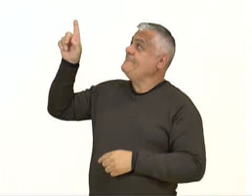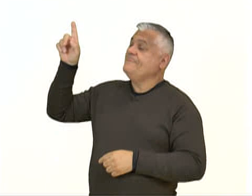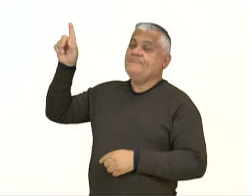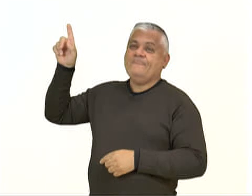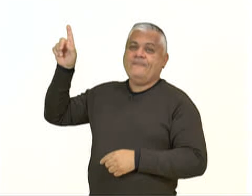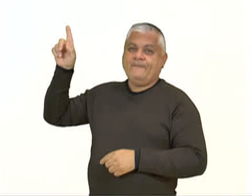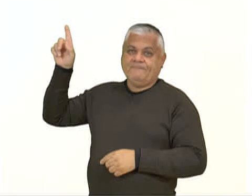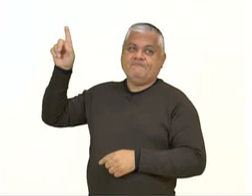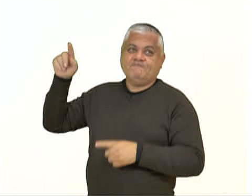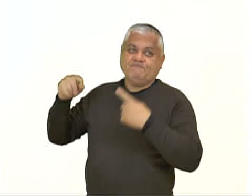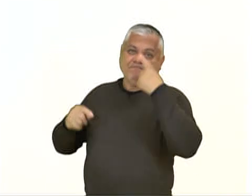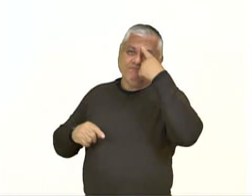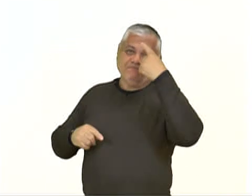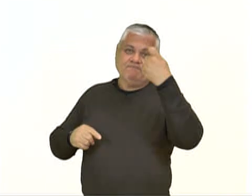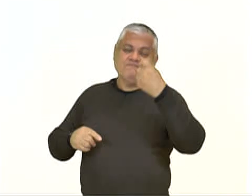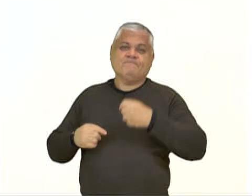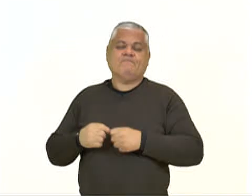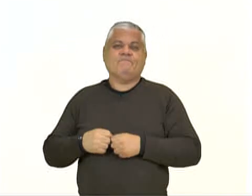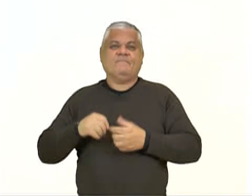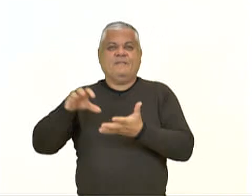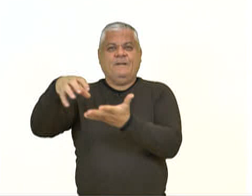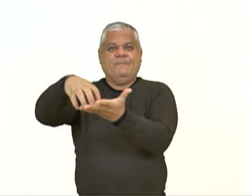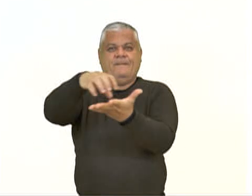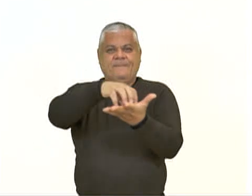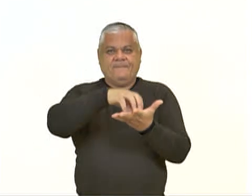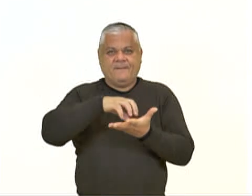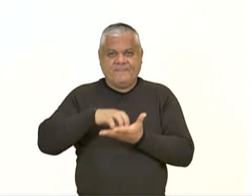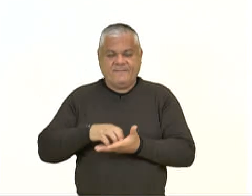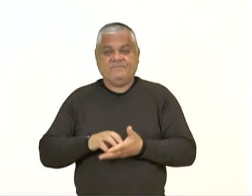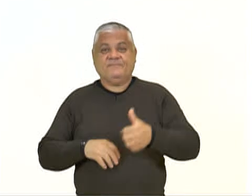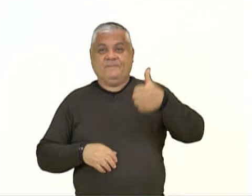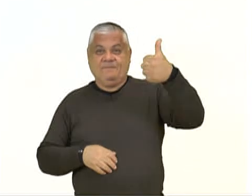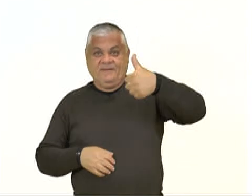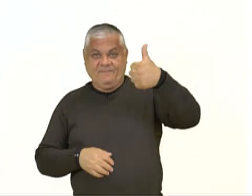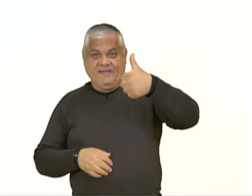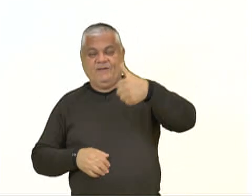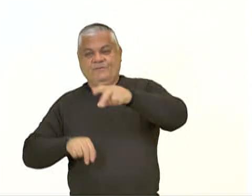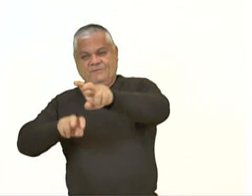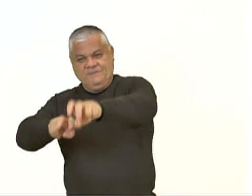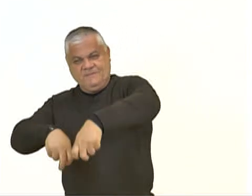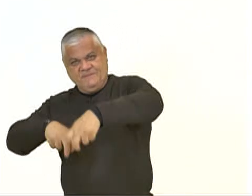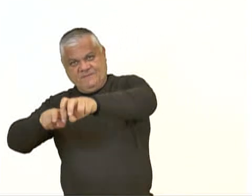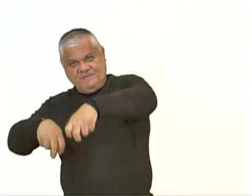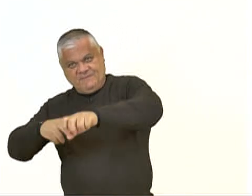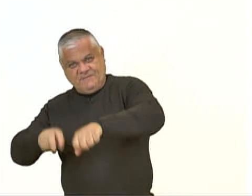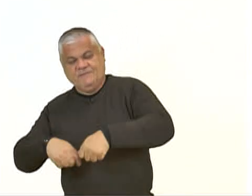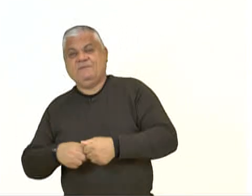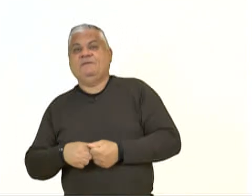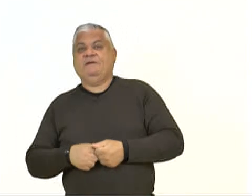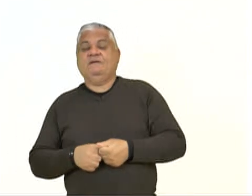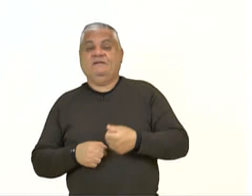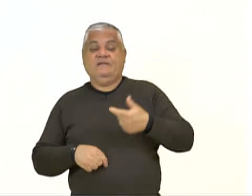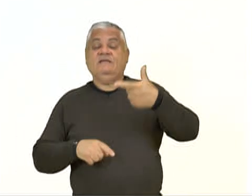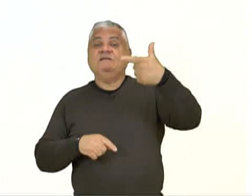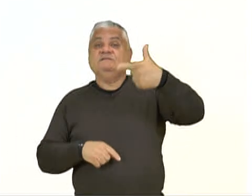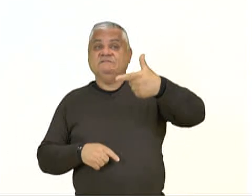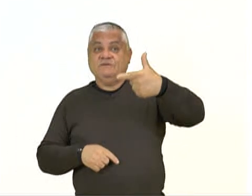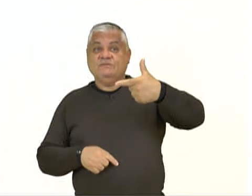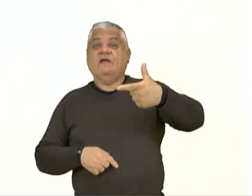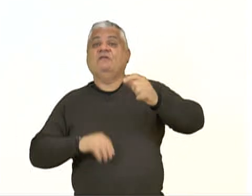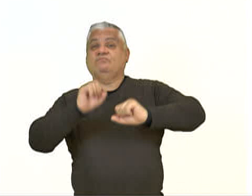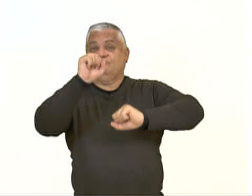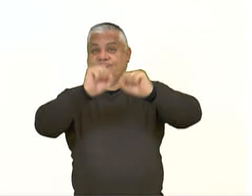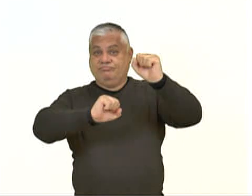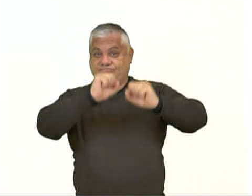essa ideia, né, dos setores da economia ali. Setor primário, que são as atividades rurais, né, de produção. O